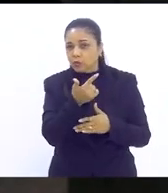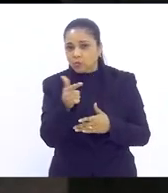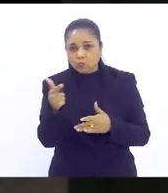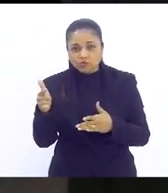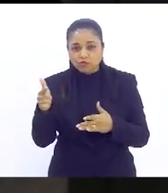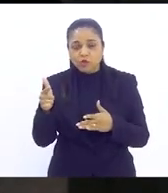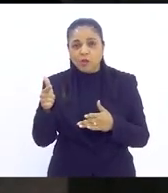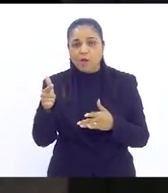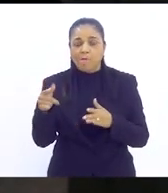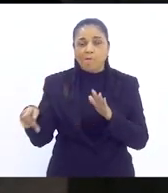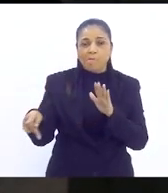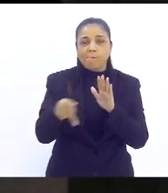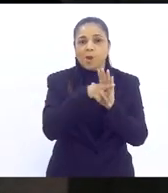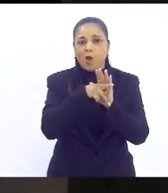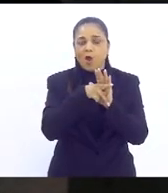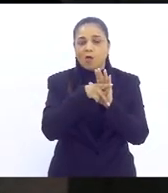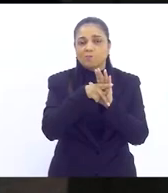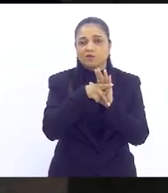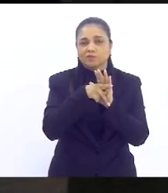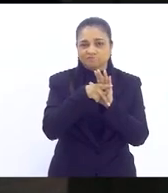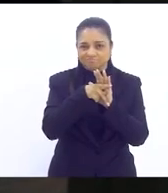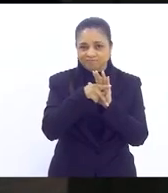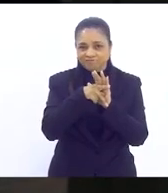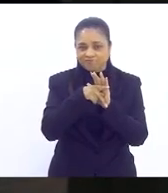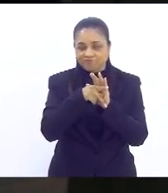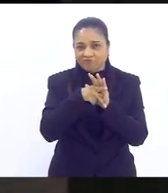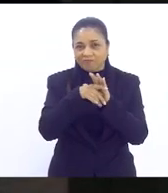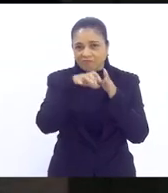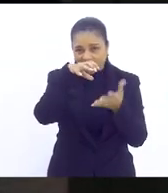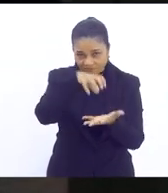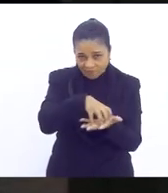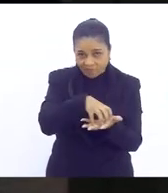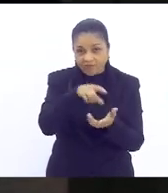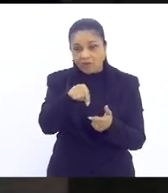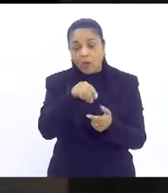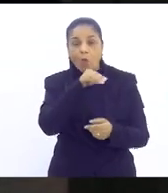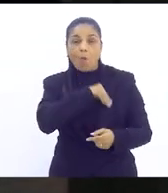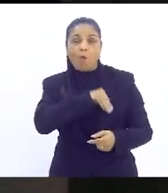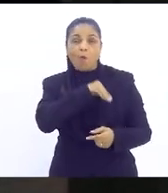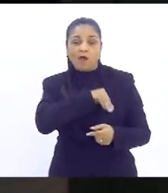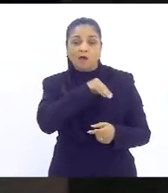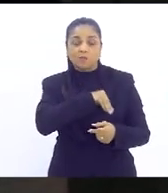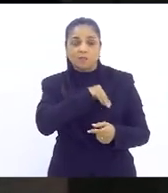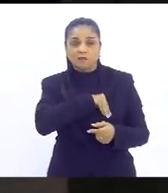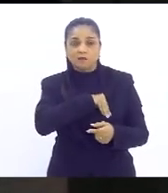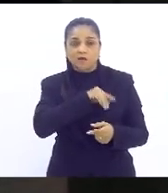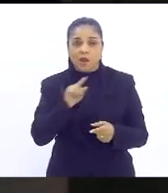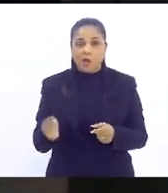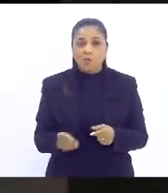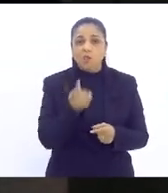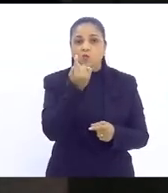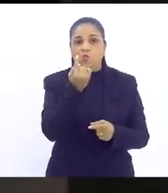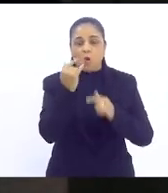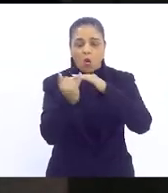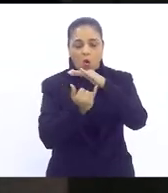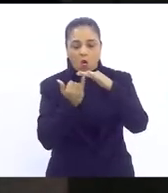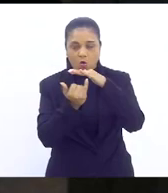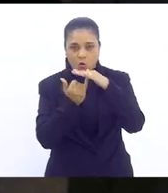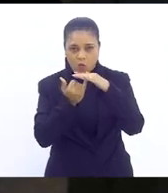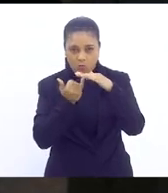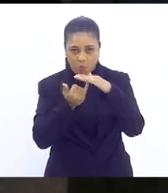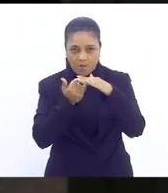própria ficou o pagamento a ser feito pela Unidade de origem o que tirou aquele